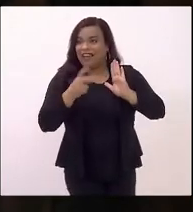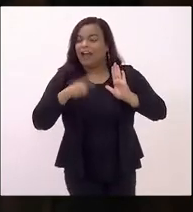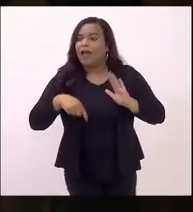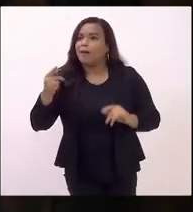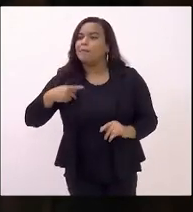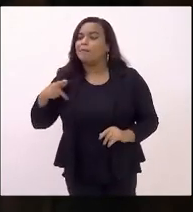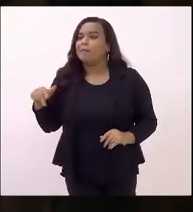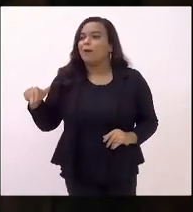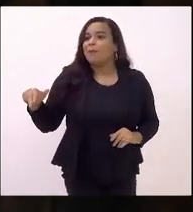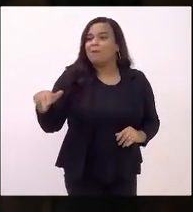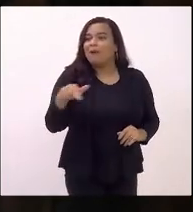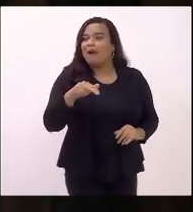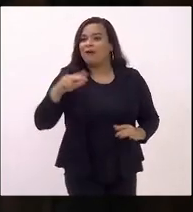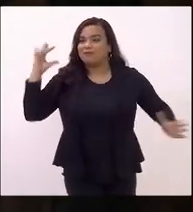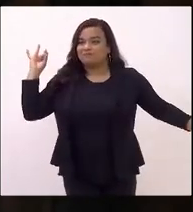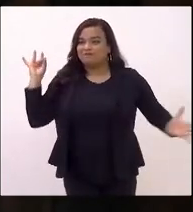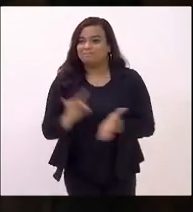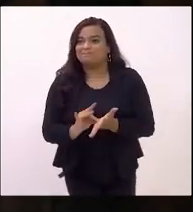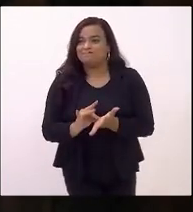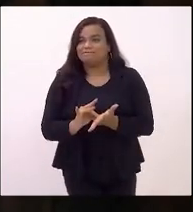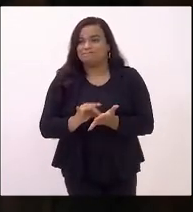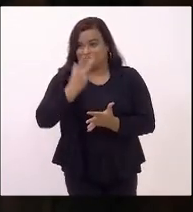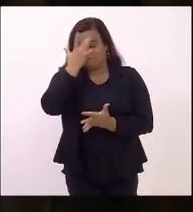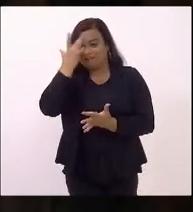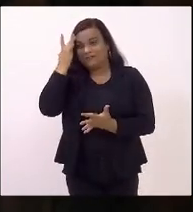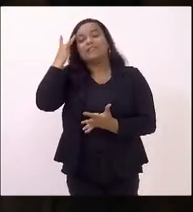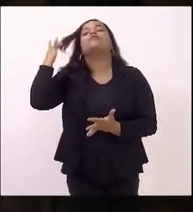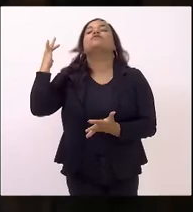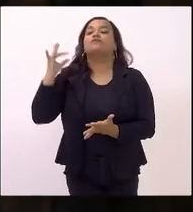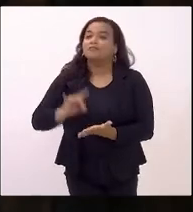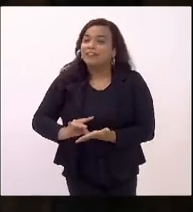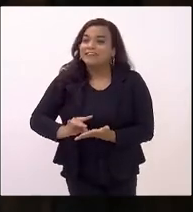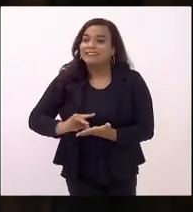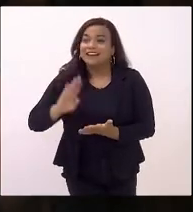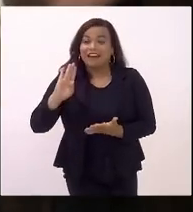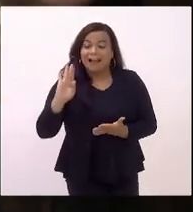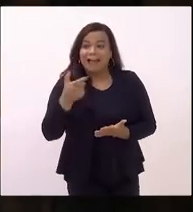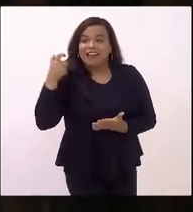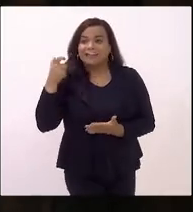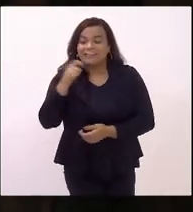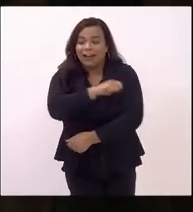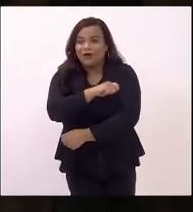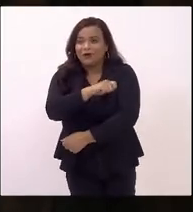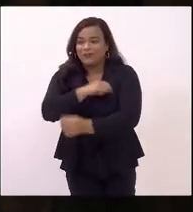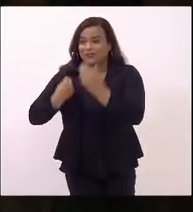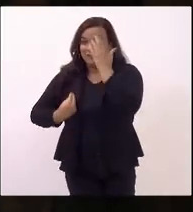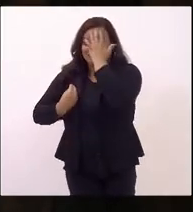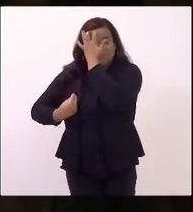irmãos verdadeiros, os ex-alunos do sangue da FUNABEM que aqui estão.